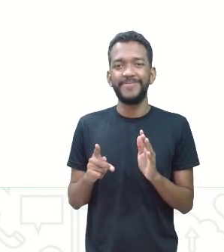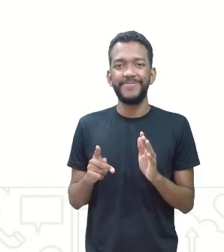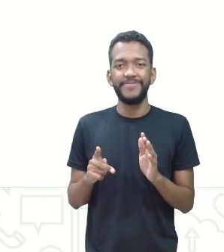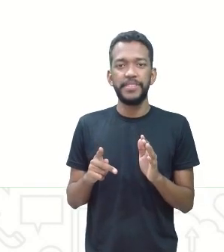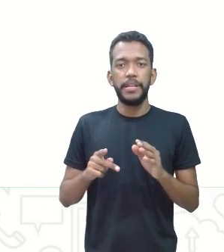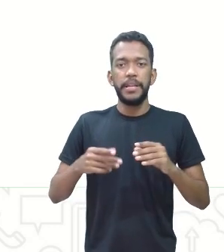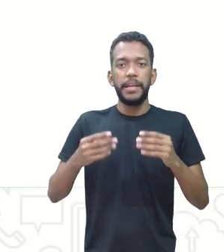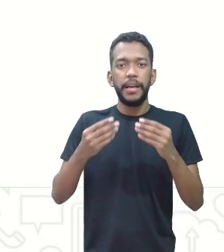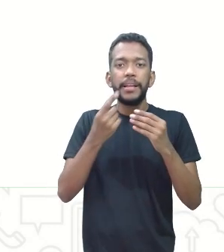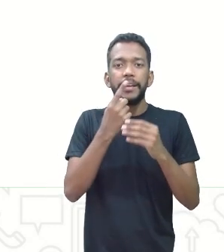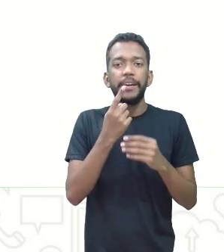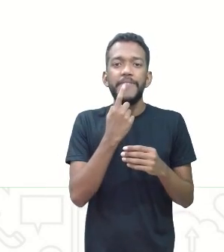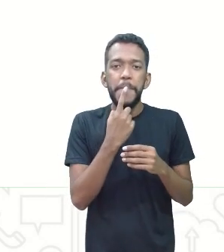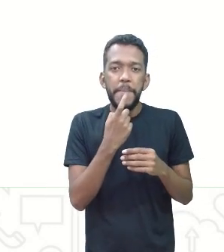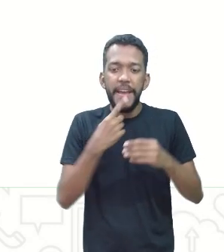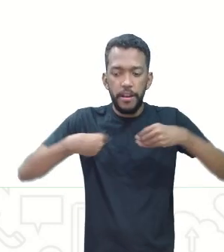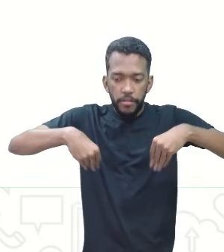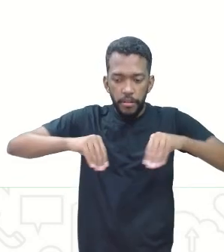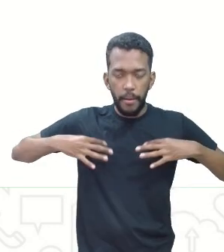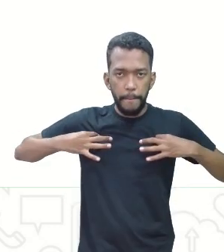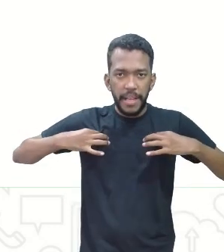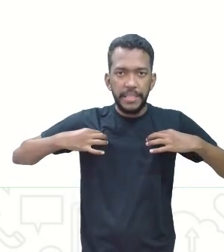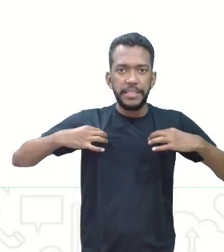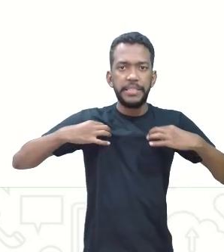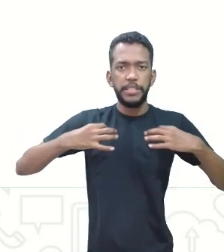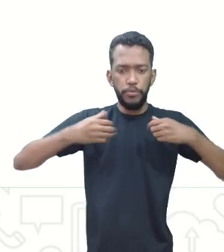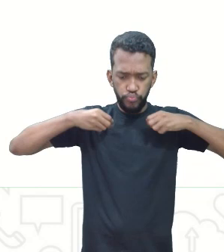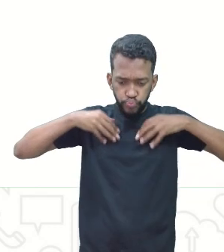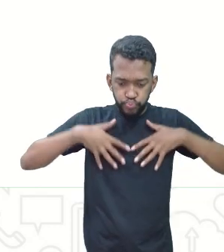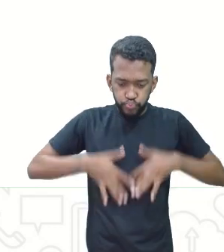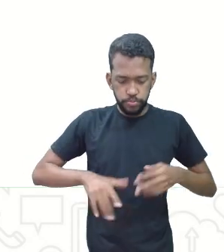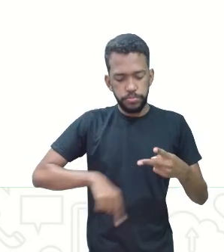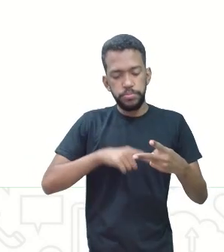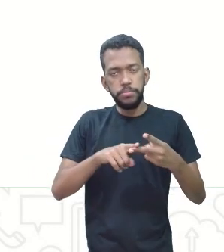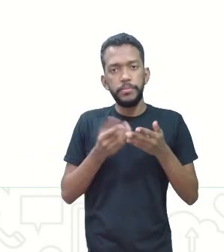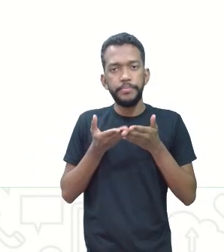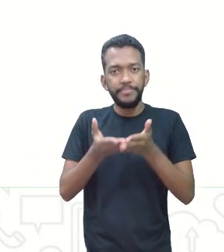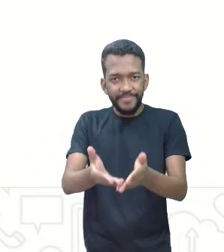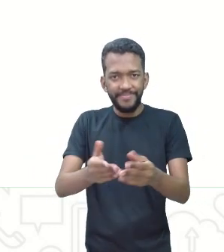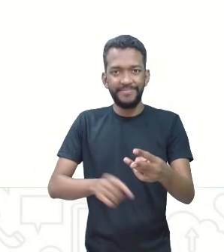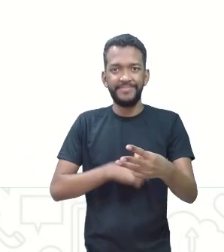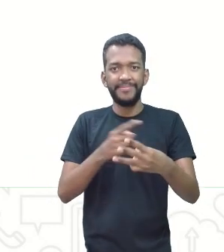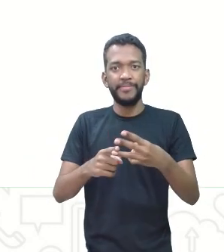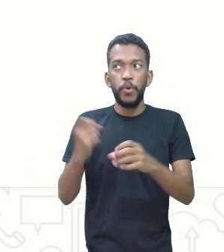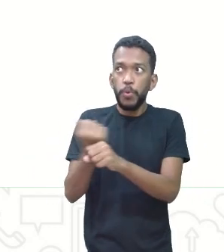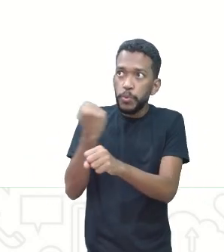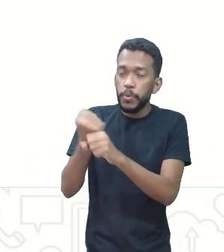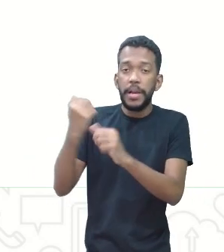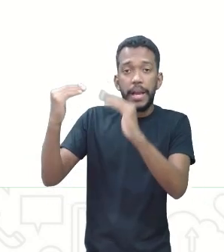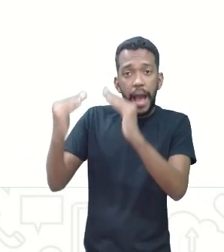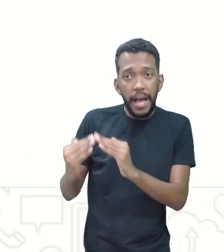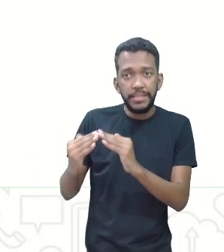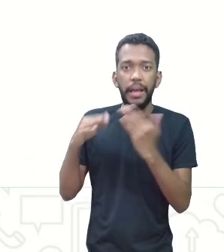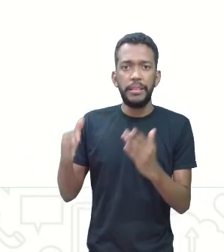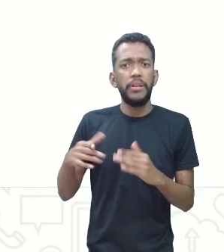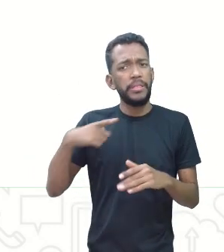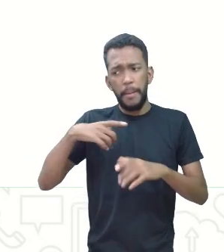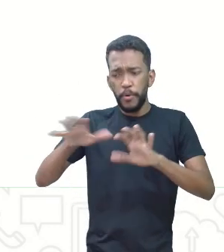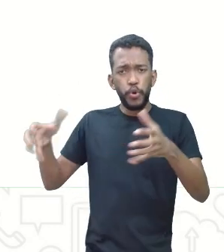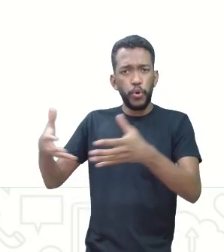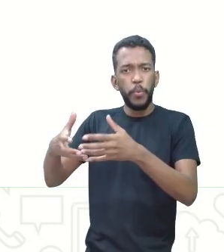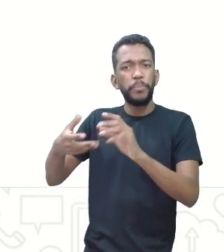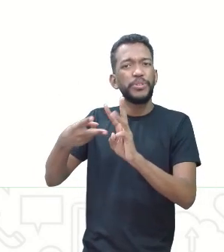Então, eles colocavam esses indígenas, né, nesse trabalho, né, de extrair